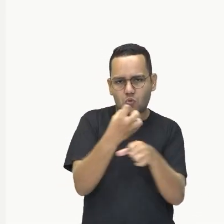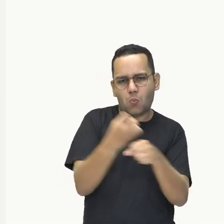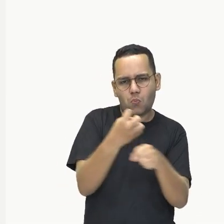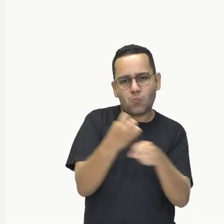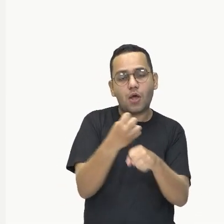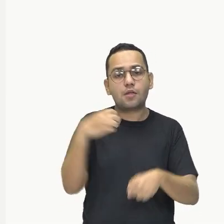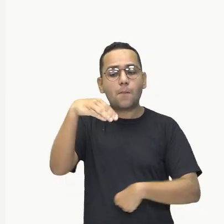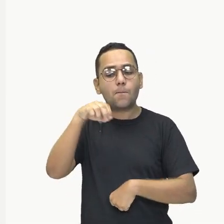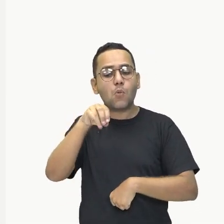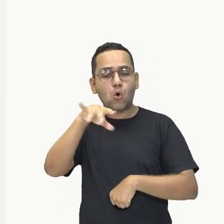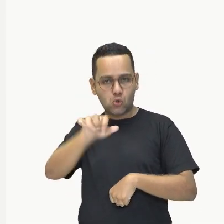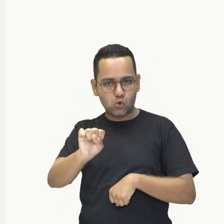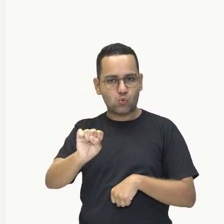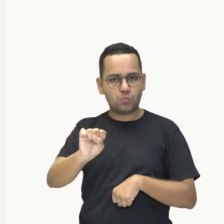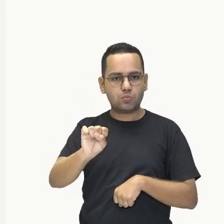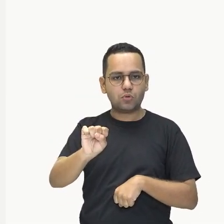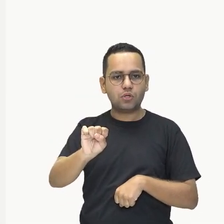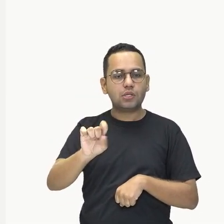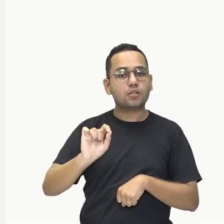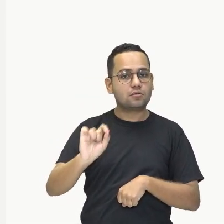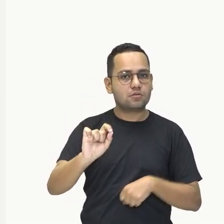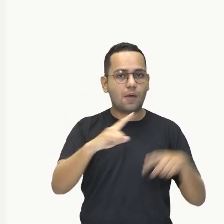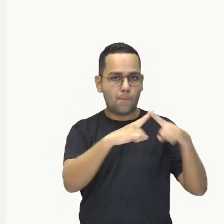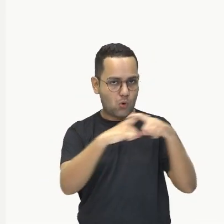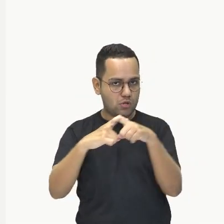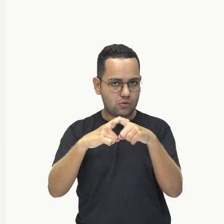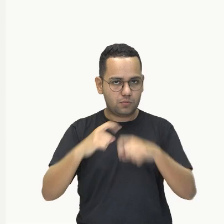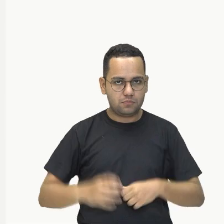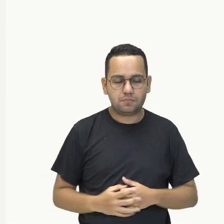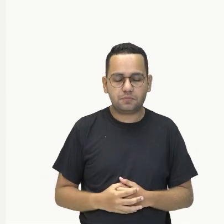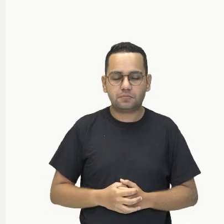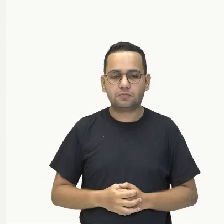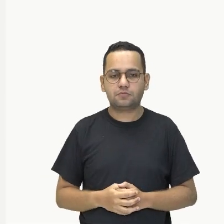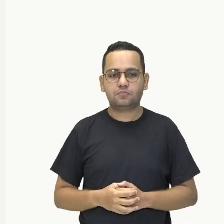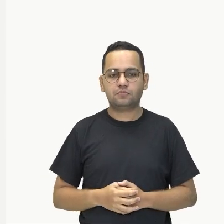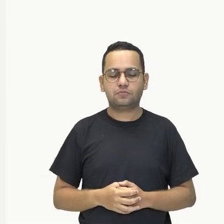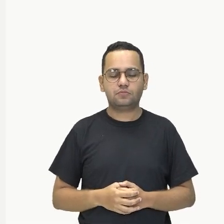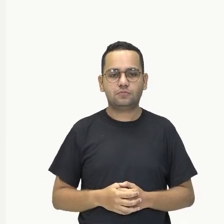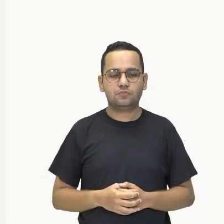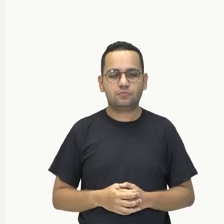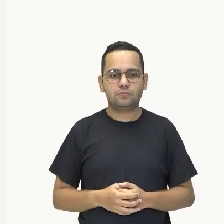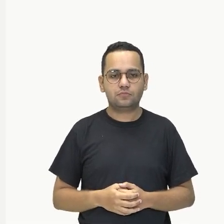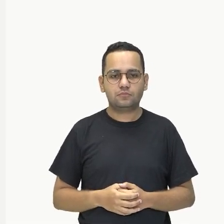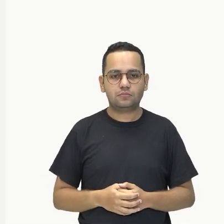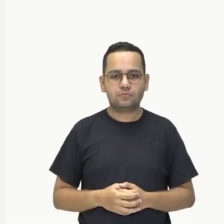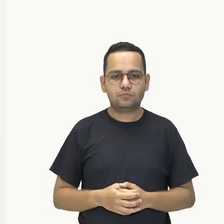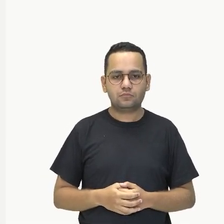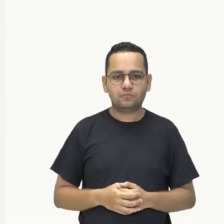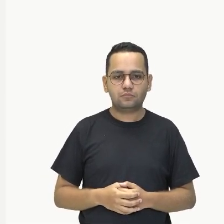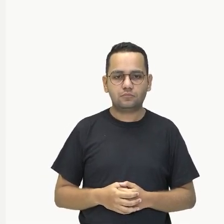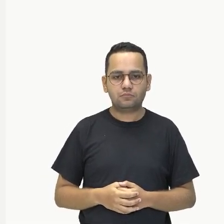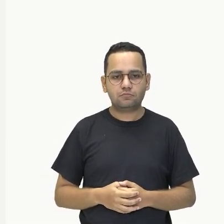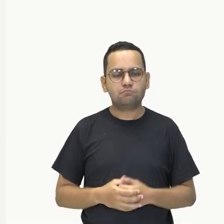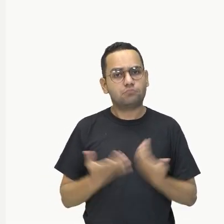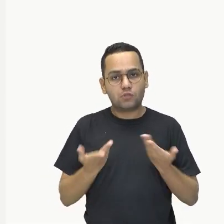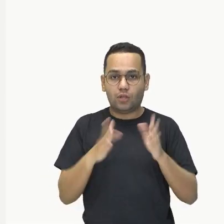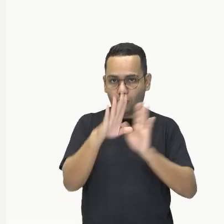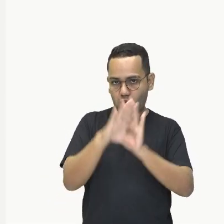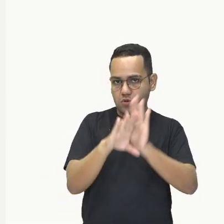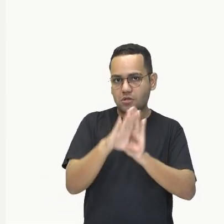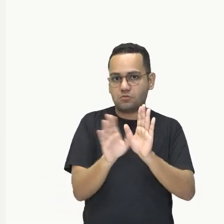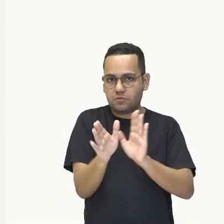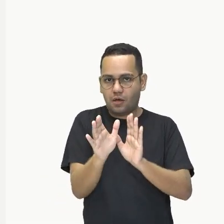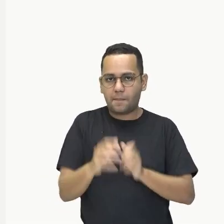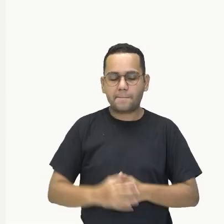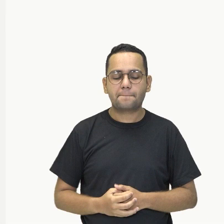monômios denomina-se polinômio. Então, já vimos aqui o que é um polinômio,